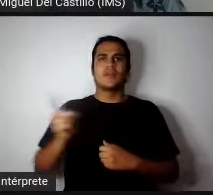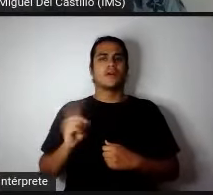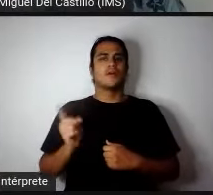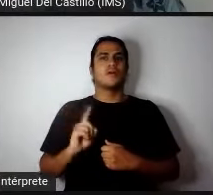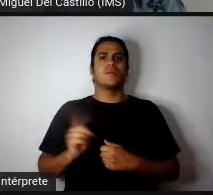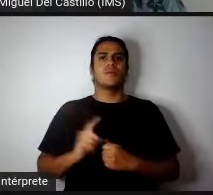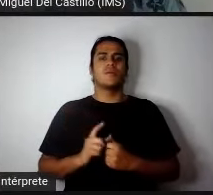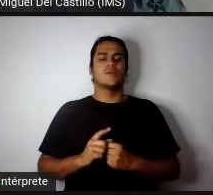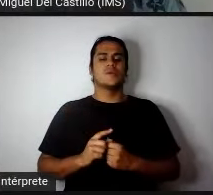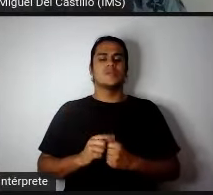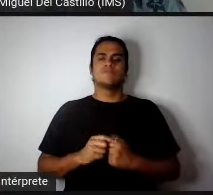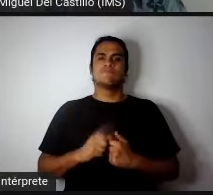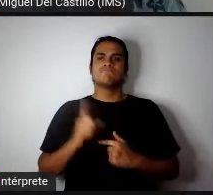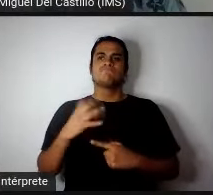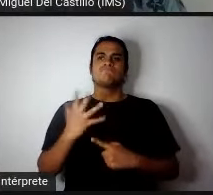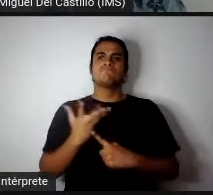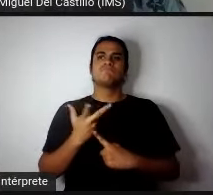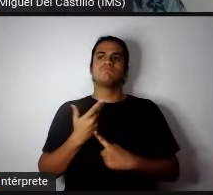arte...